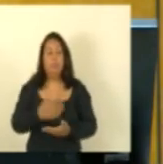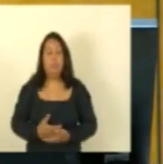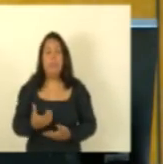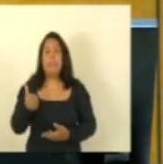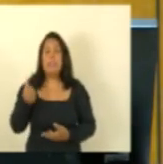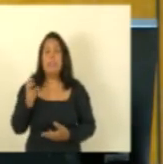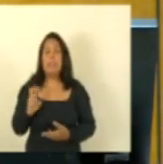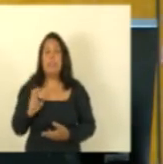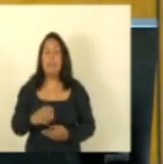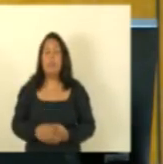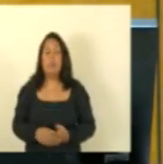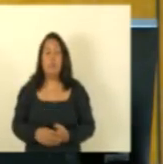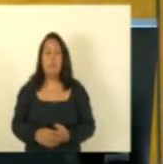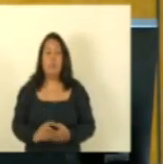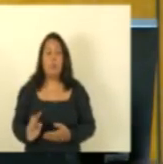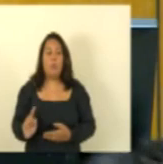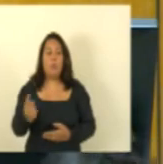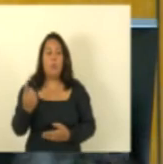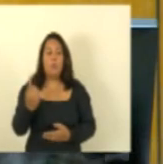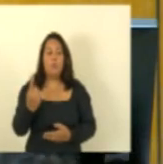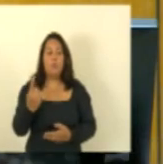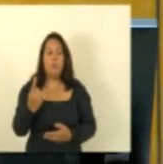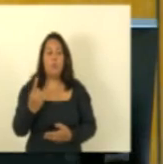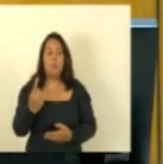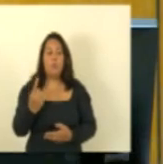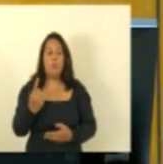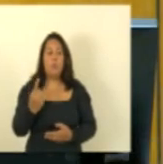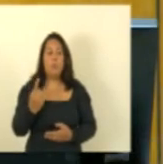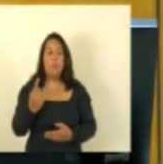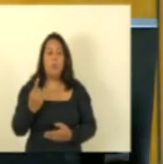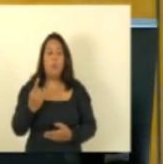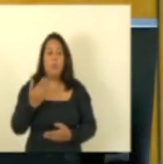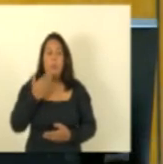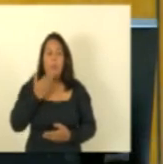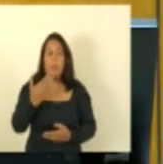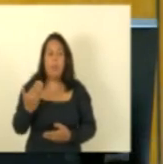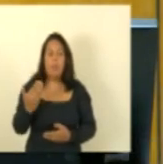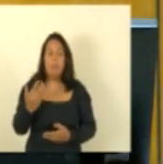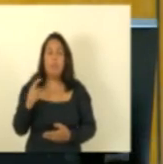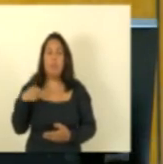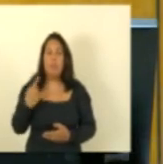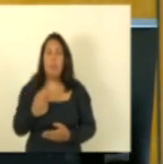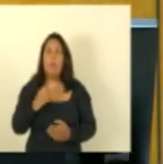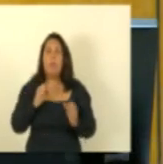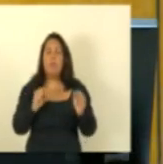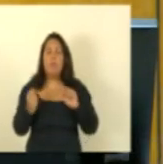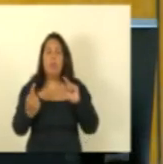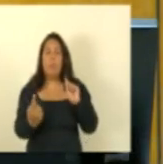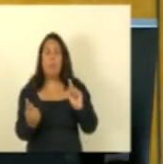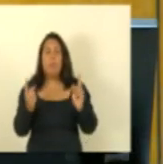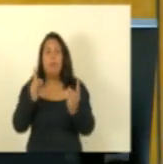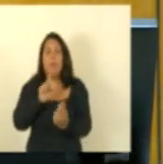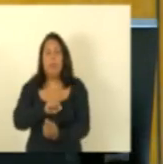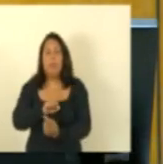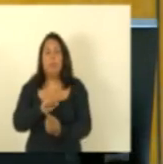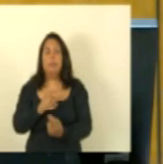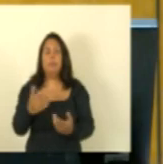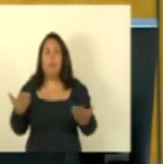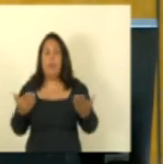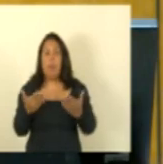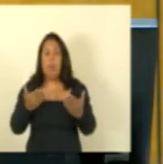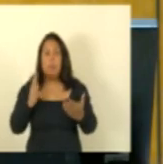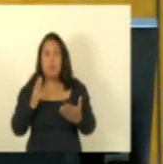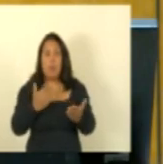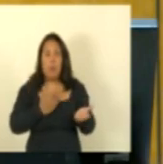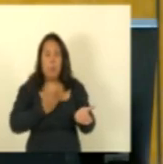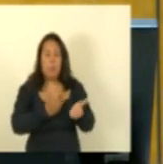65. Último item. Pedi aos colegas deputados se nós podíamos fazer a inversão, passando